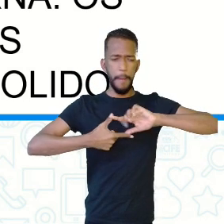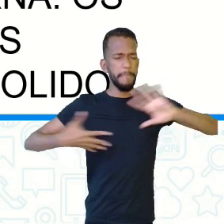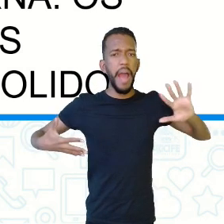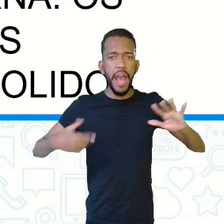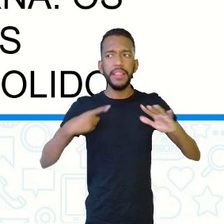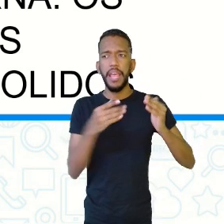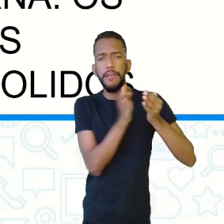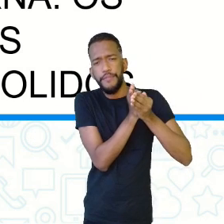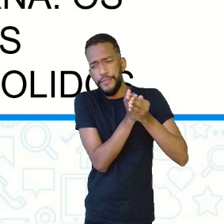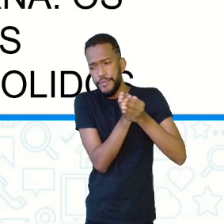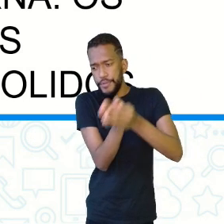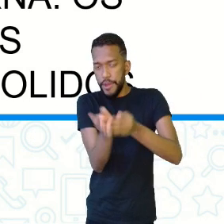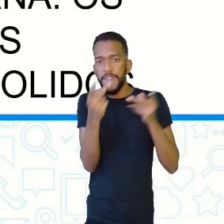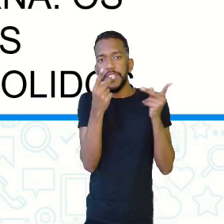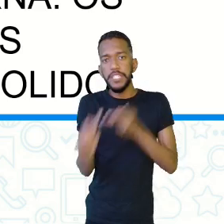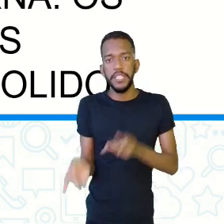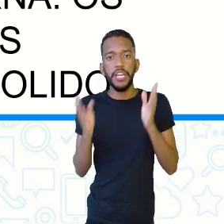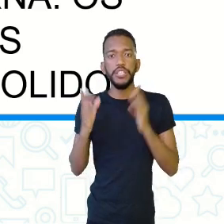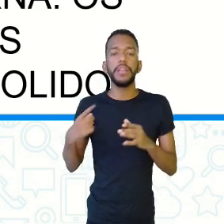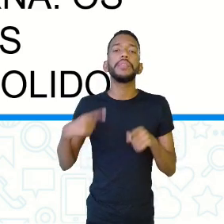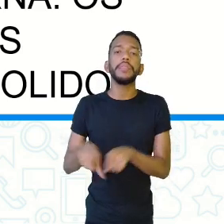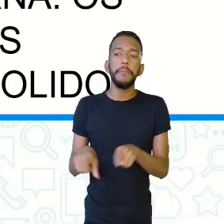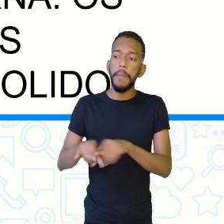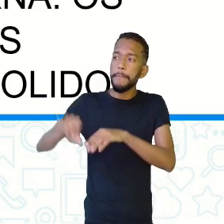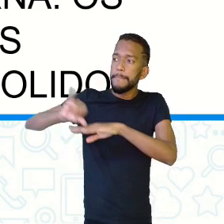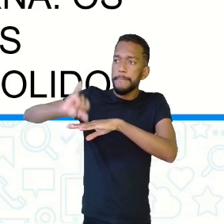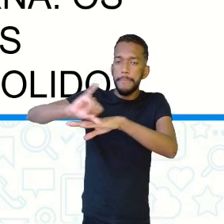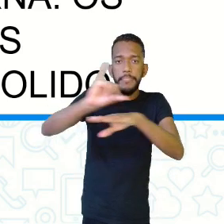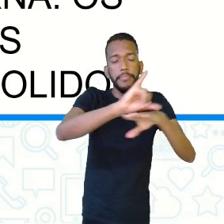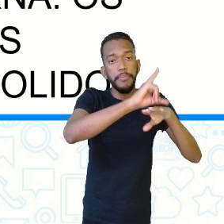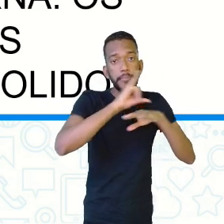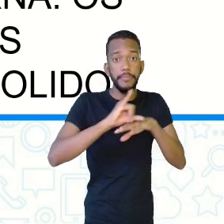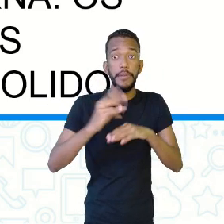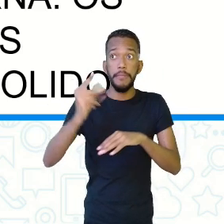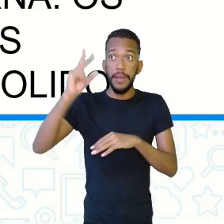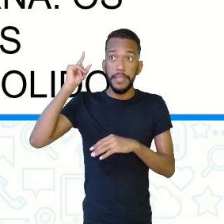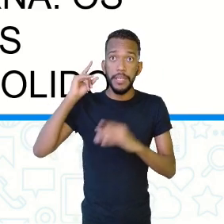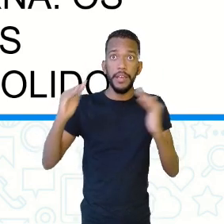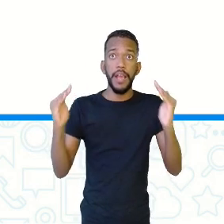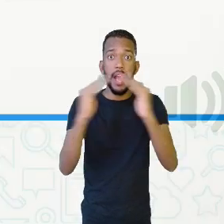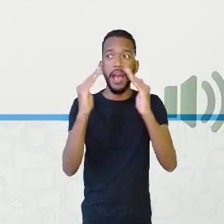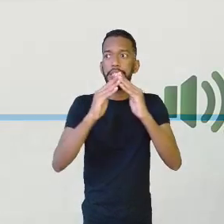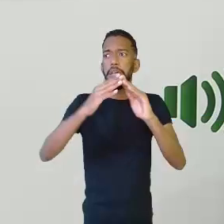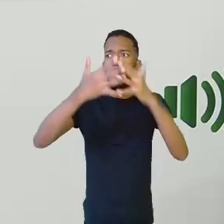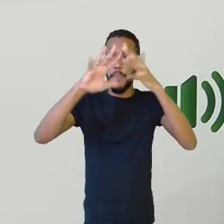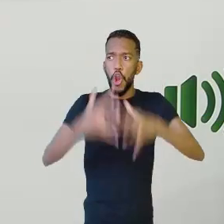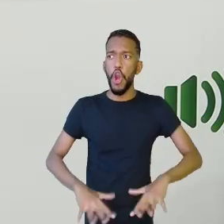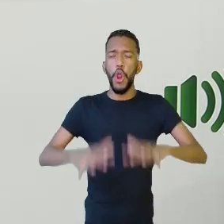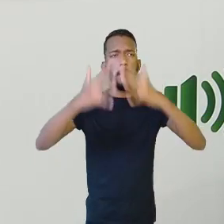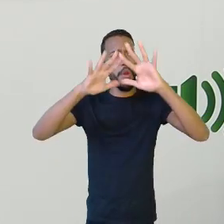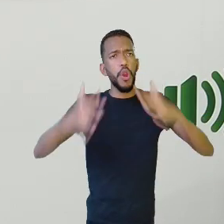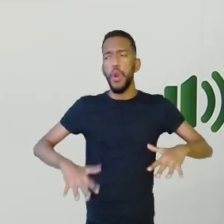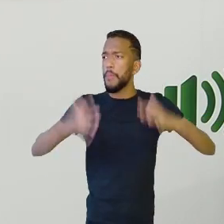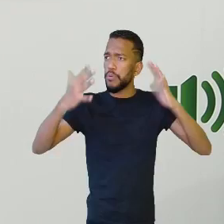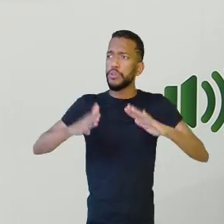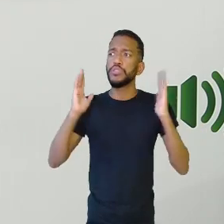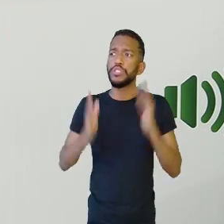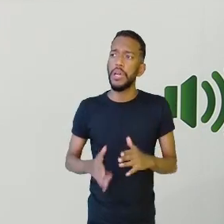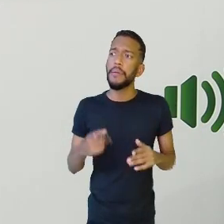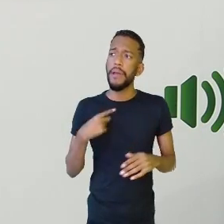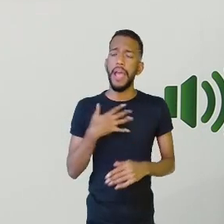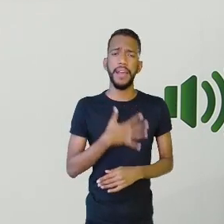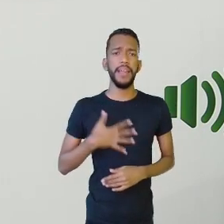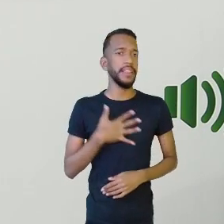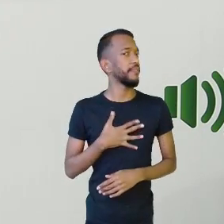vieram nos visitar. Muitos monumentos do passado foram demolidos e essa parte da história não é nada agradável. E